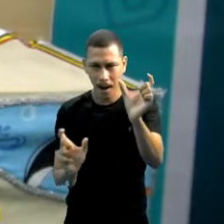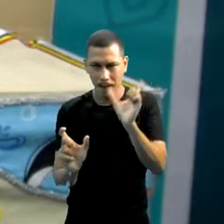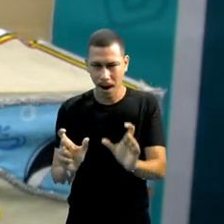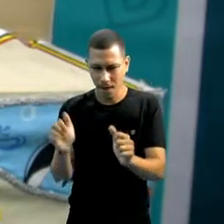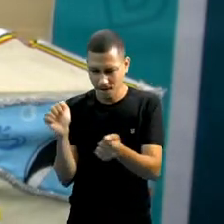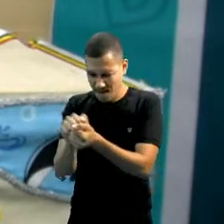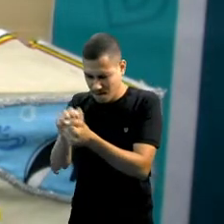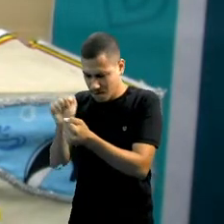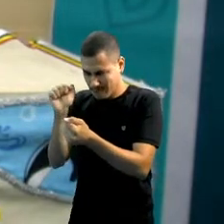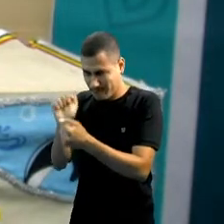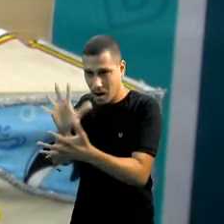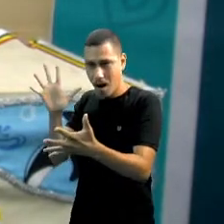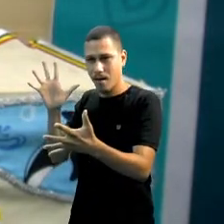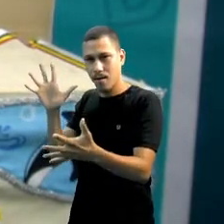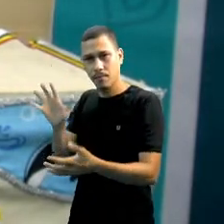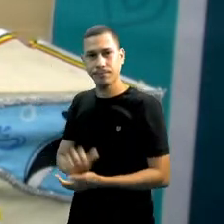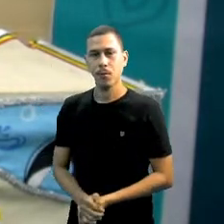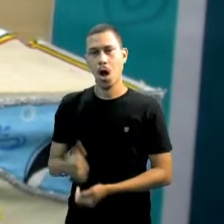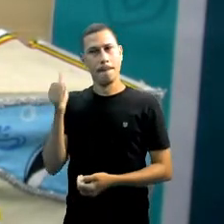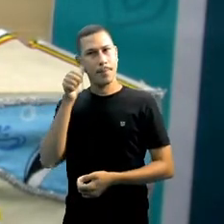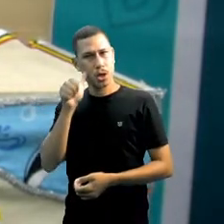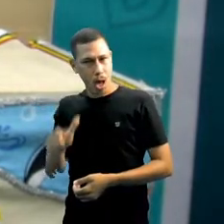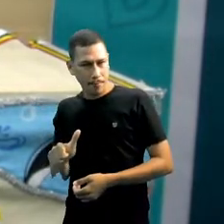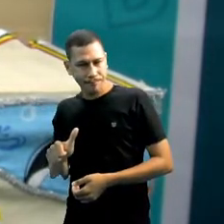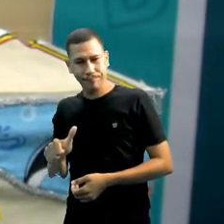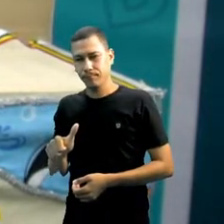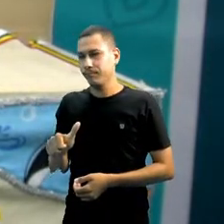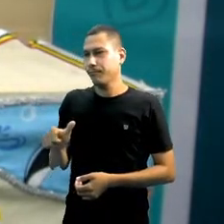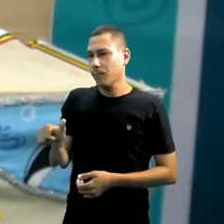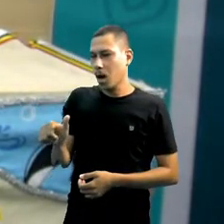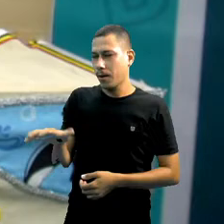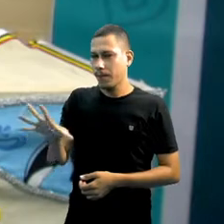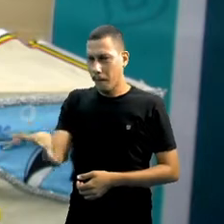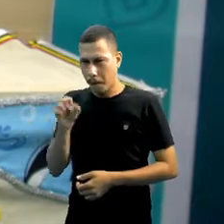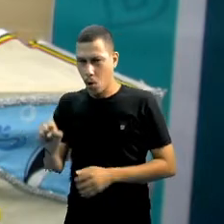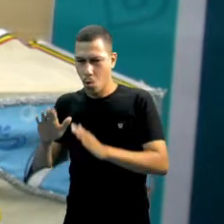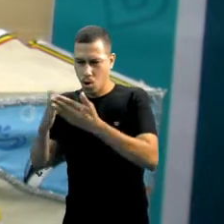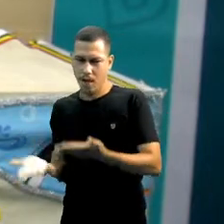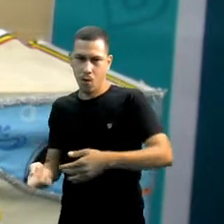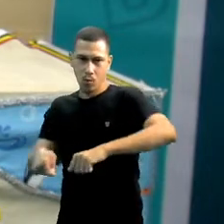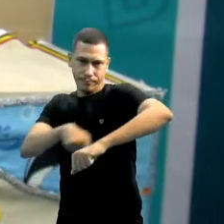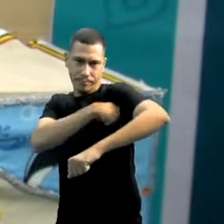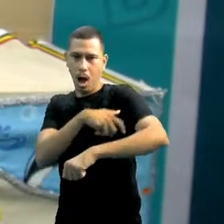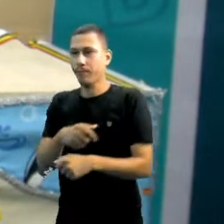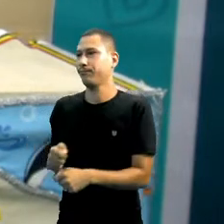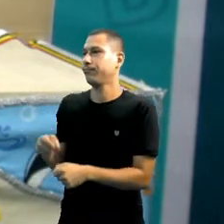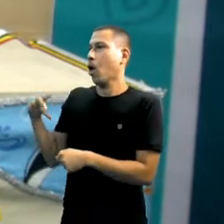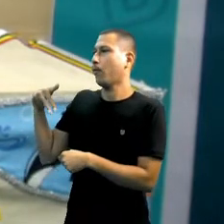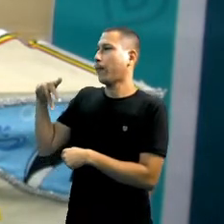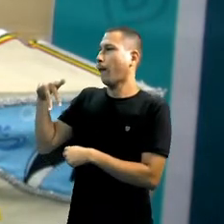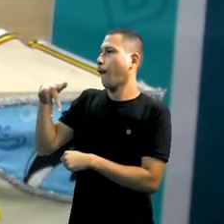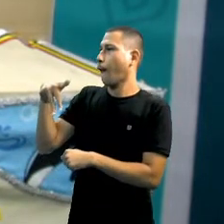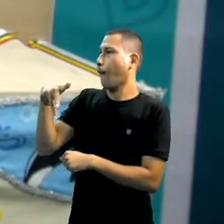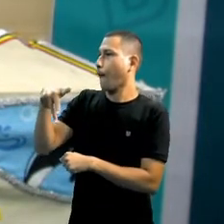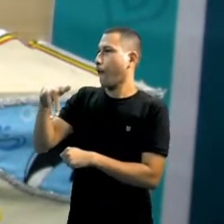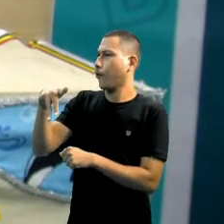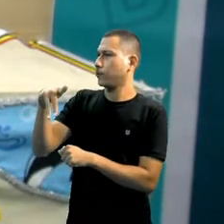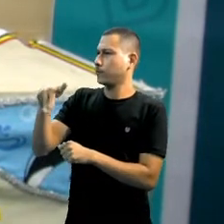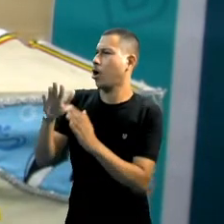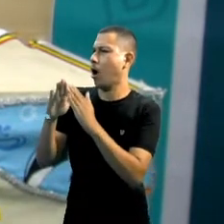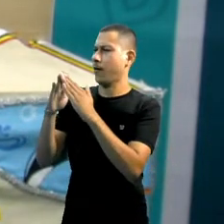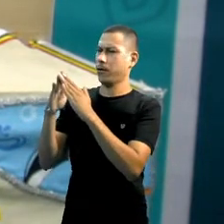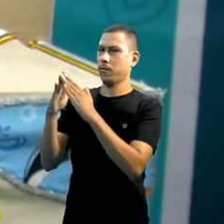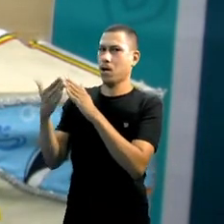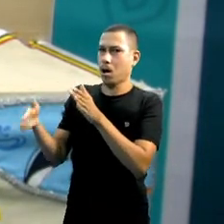E a menina pegou o livro e, ó, foi pra casa. Esperamos! Quando chegou em casa,